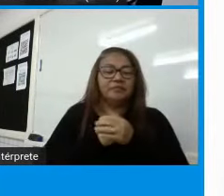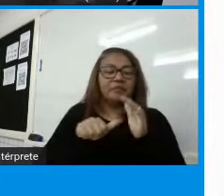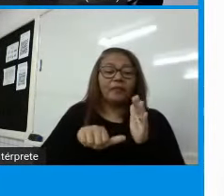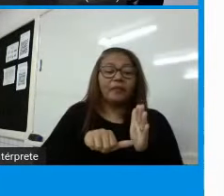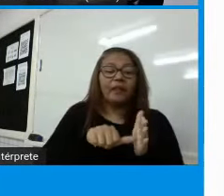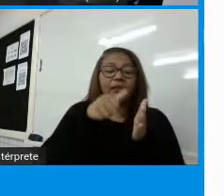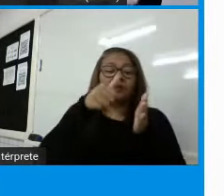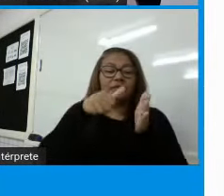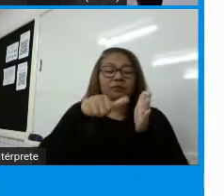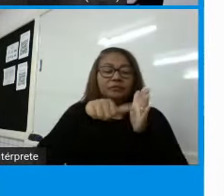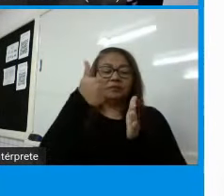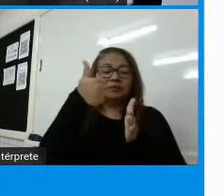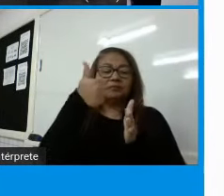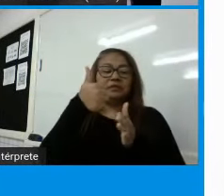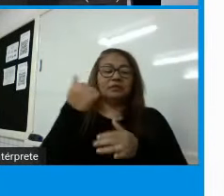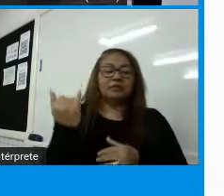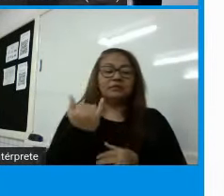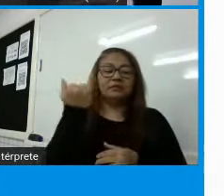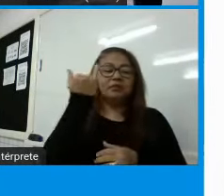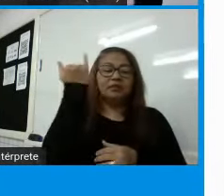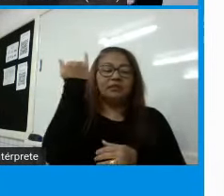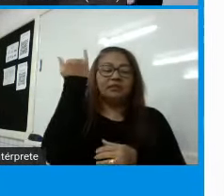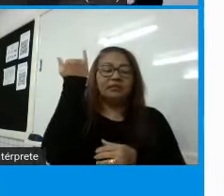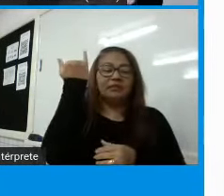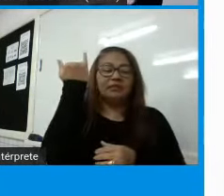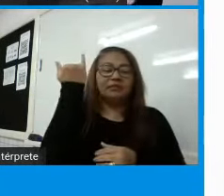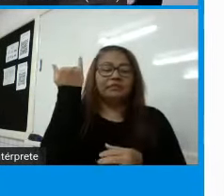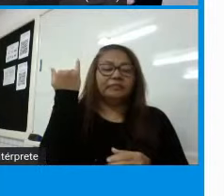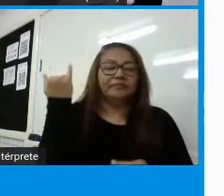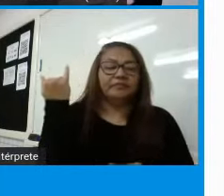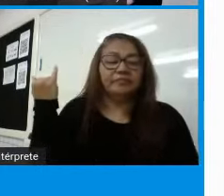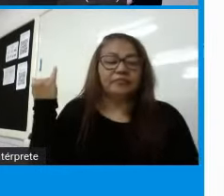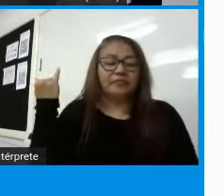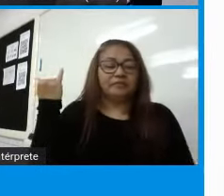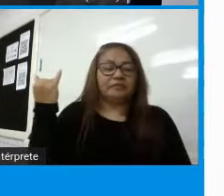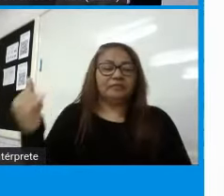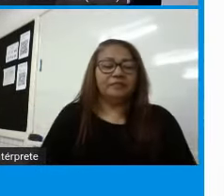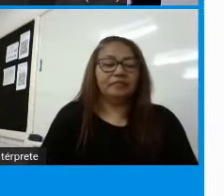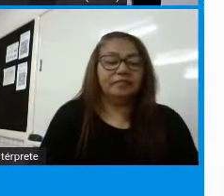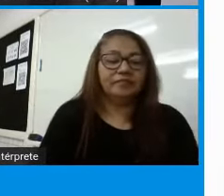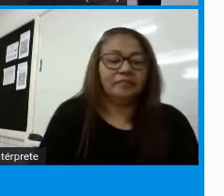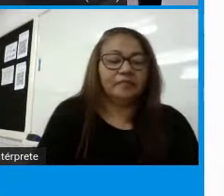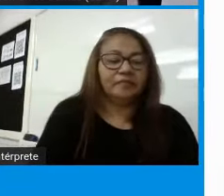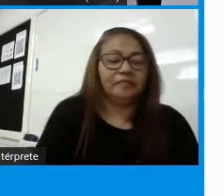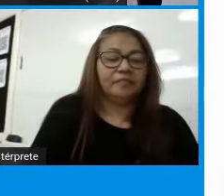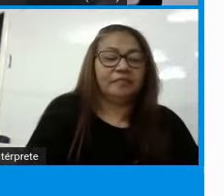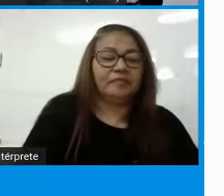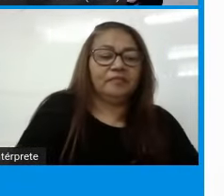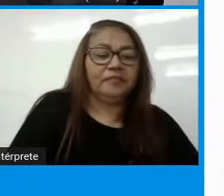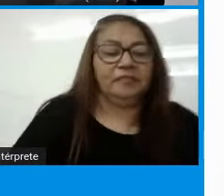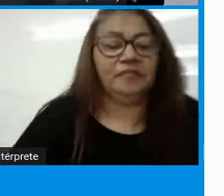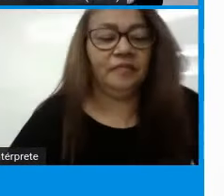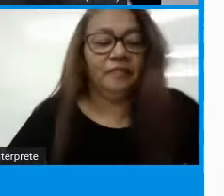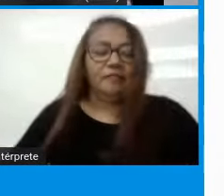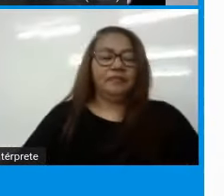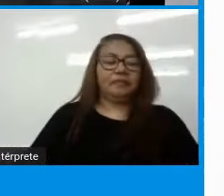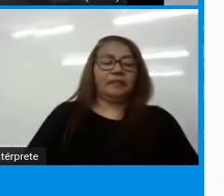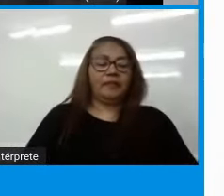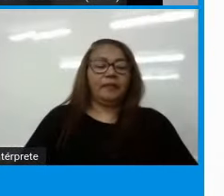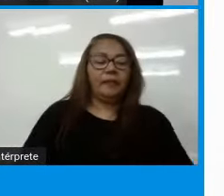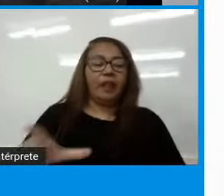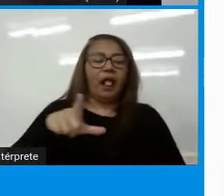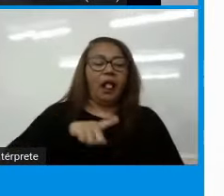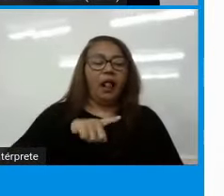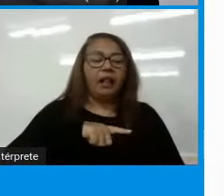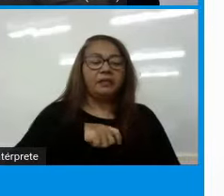que é super importante para que a gente tenha um bom resultado é adotar a